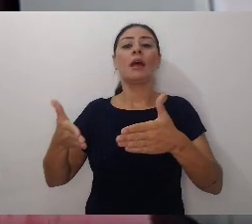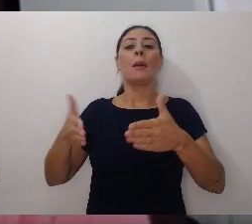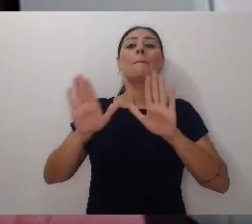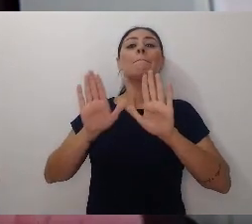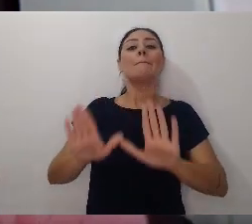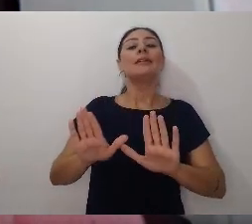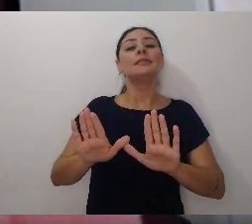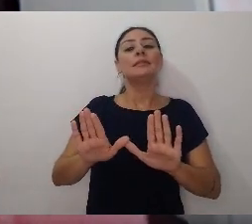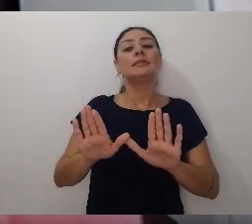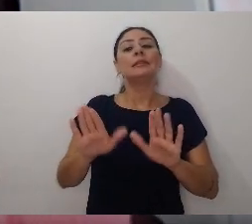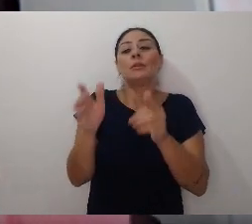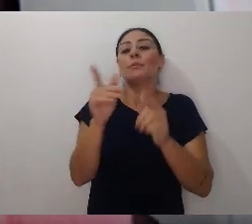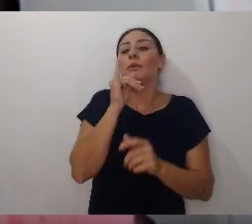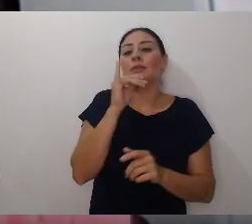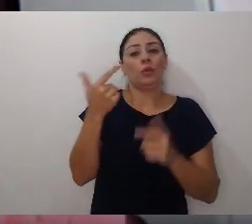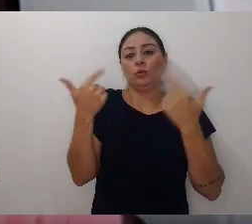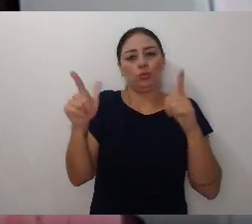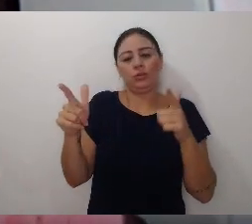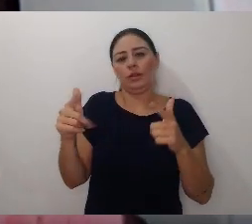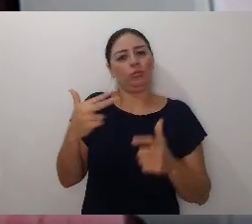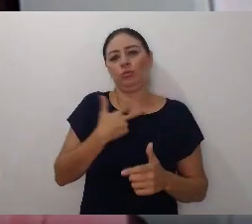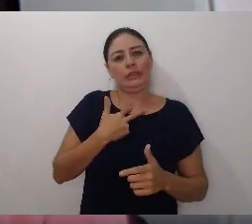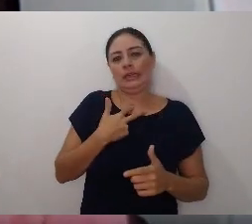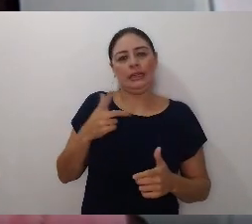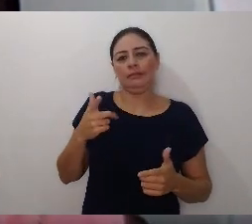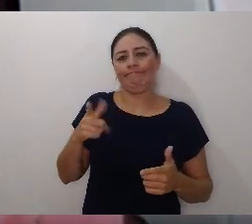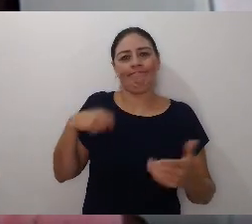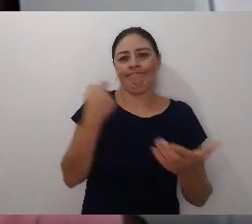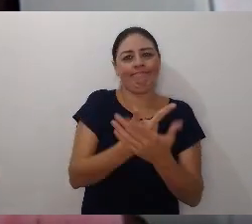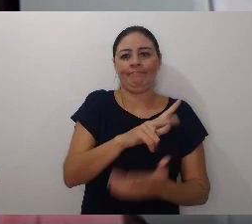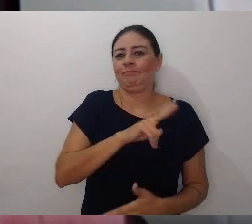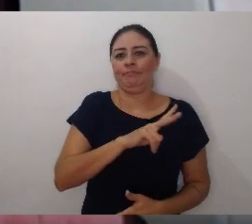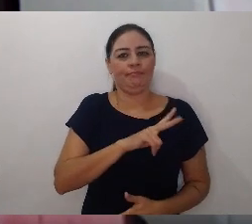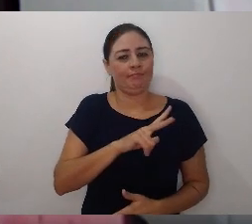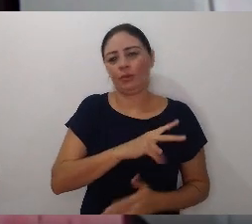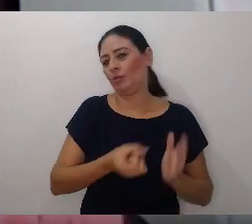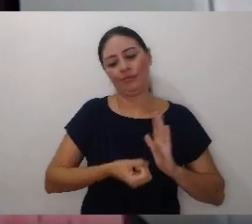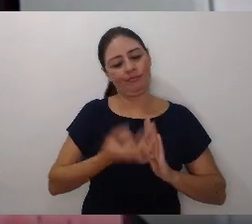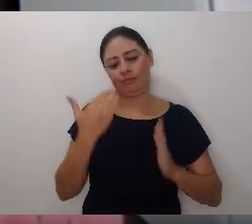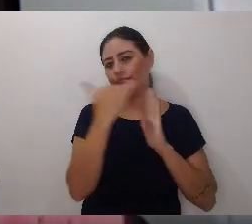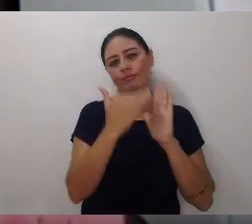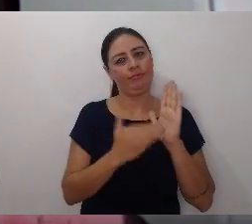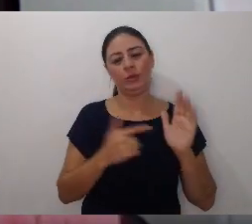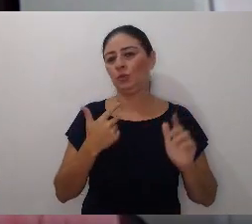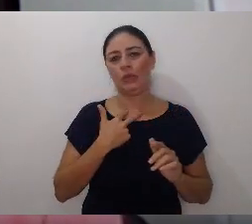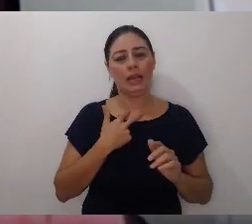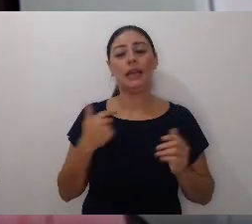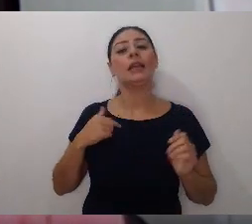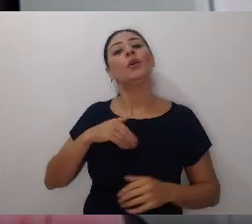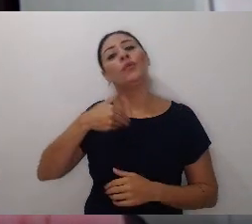com atendimento do SUS, né? Do postinho, dos pronto atendimentos, né? Mas assim,